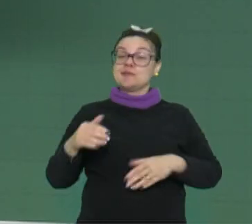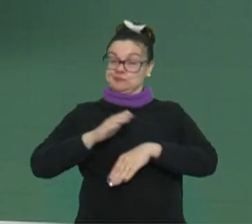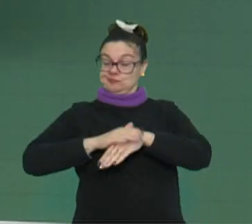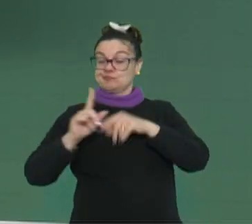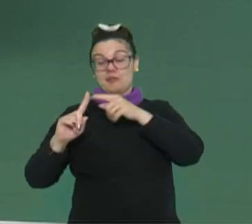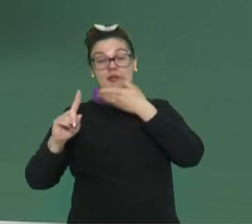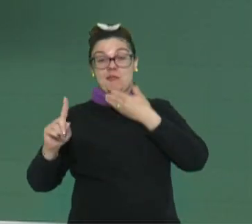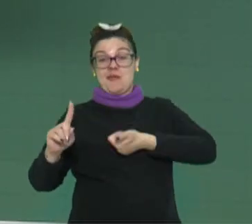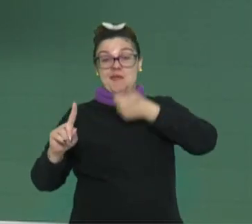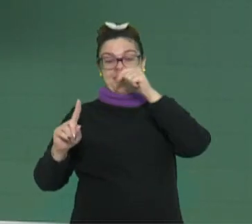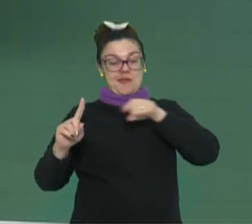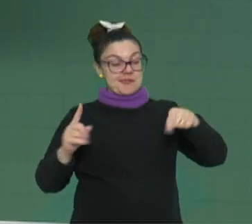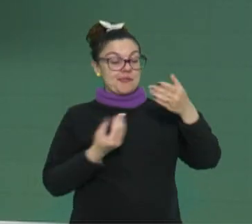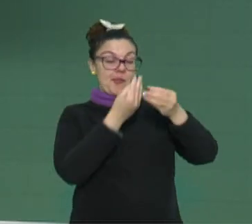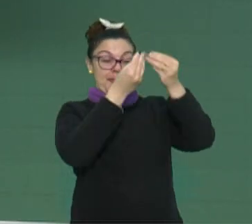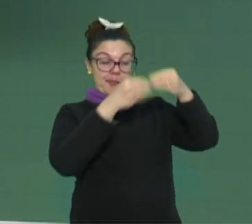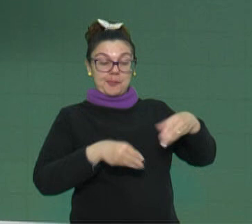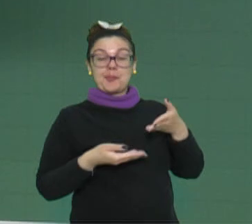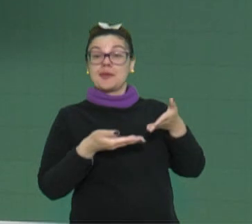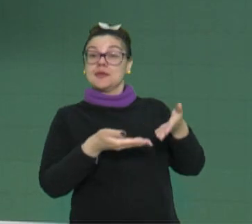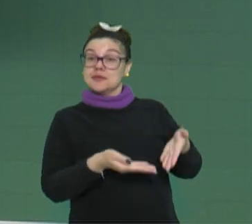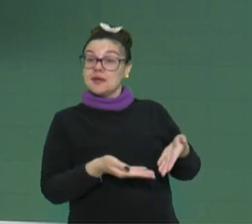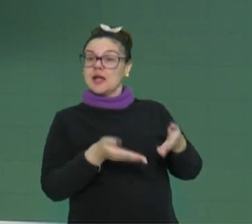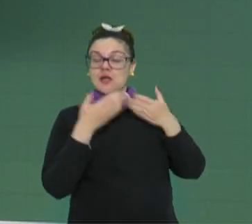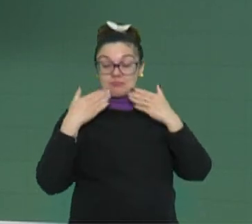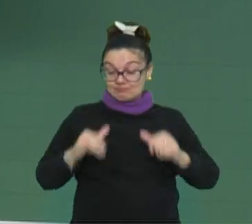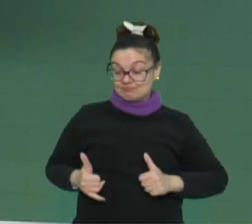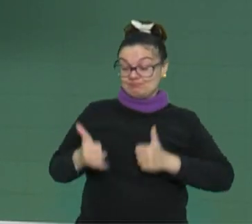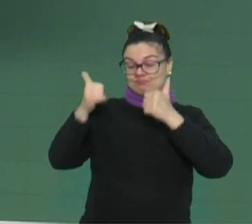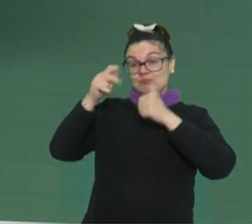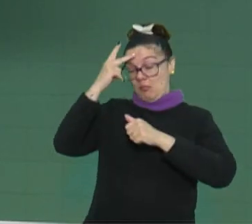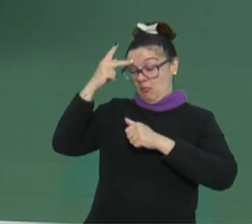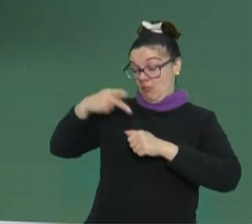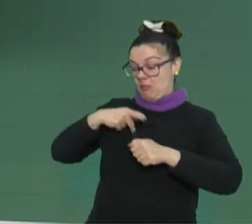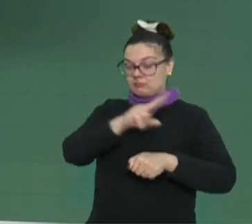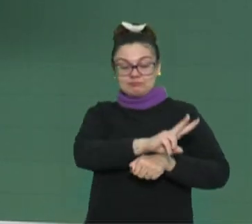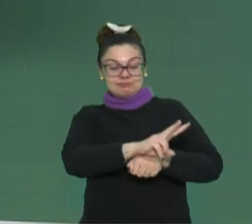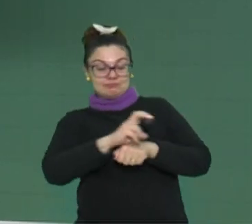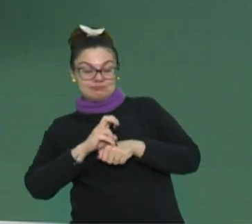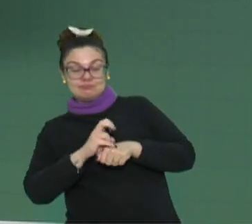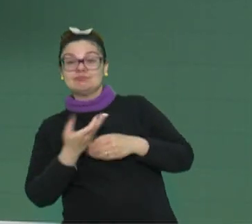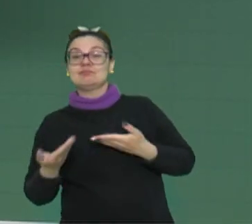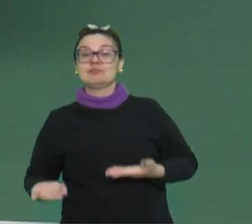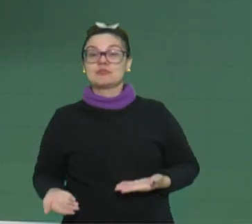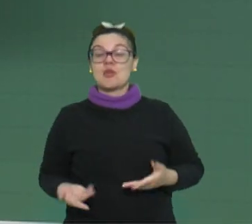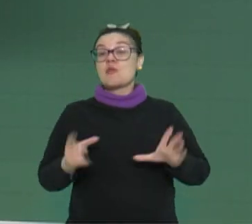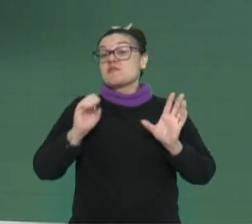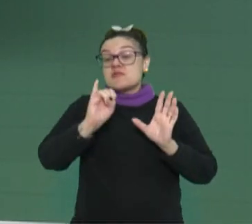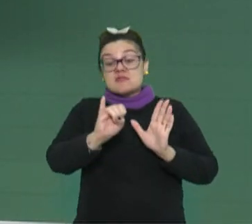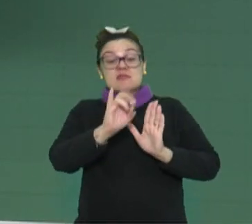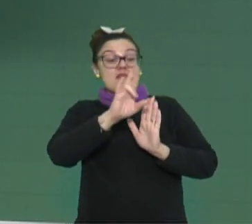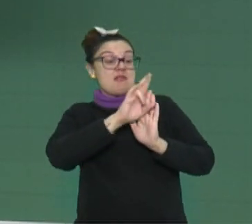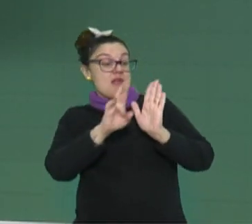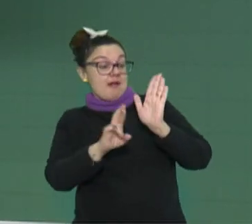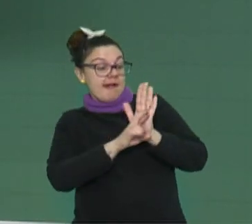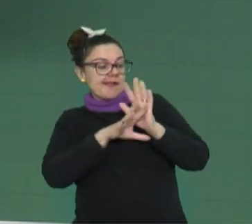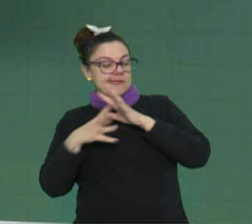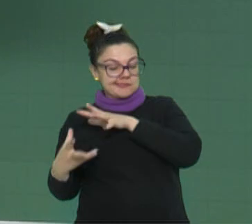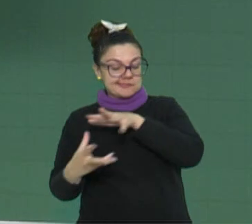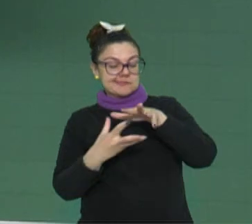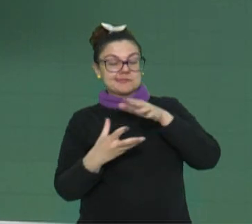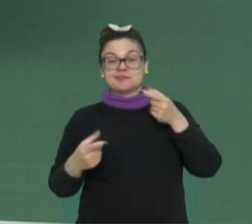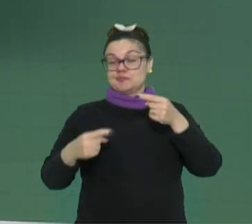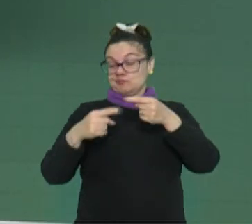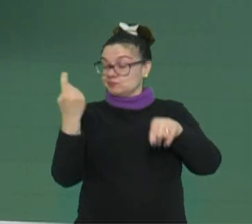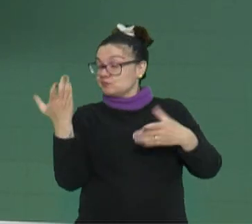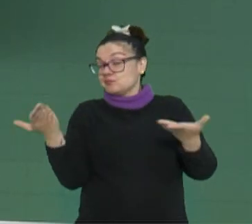isso só vale como benefício para ele. Nesse sentido, se é uma norma universal, não tem sentido, porque só vale